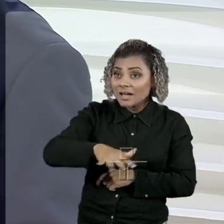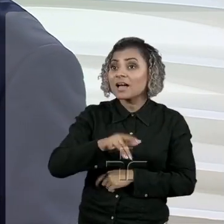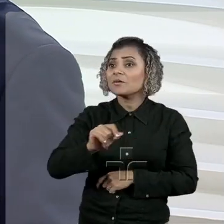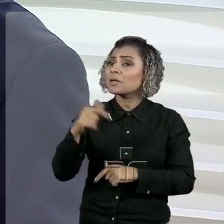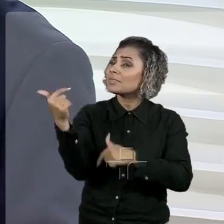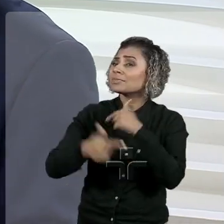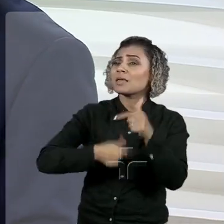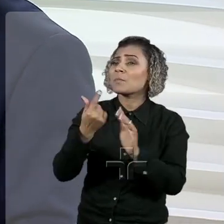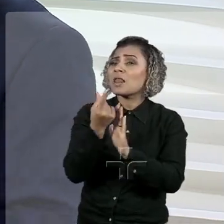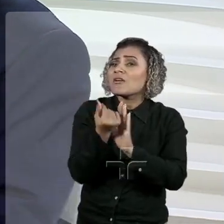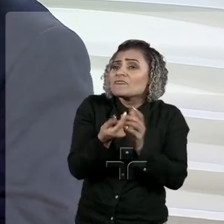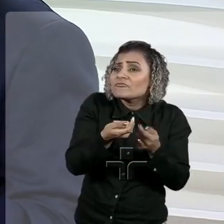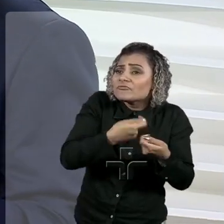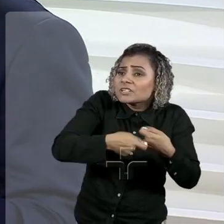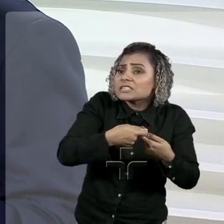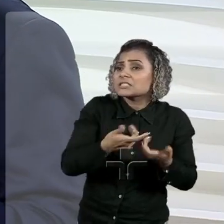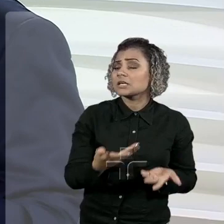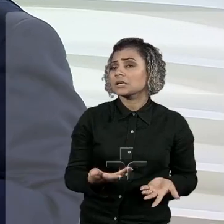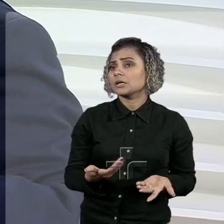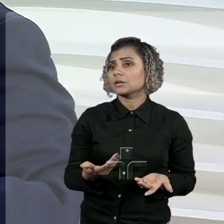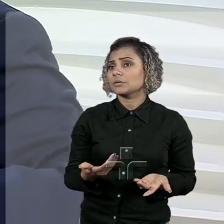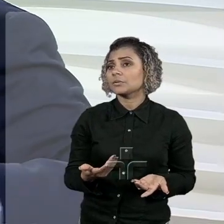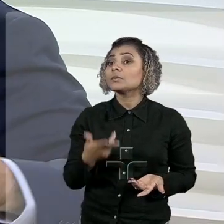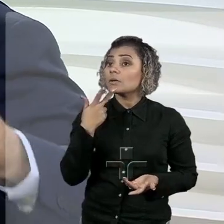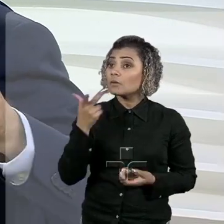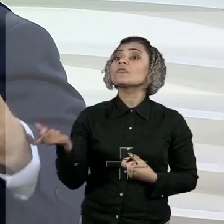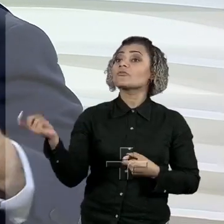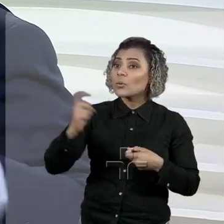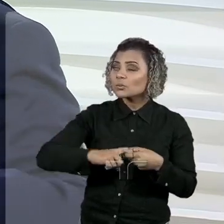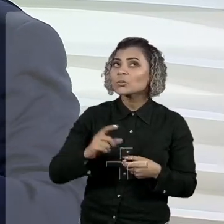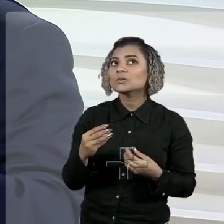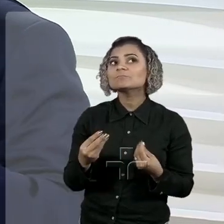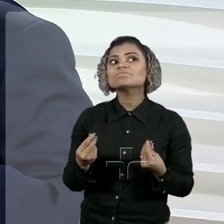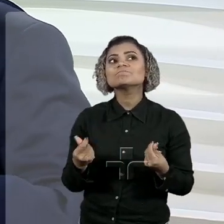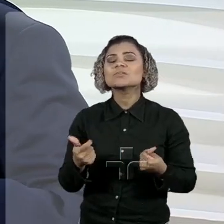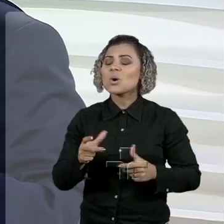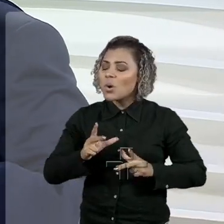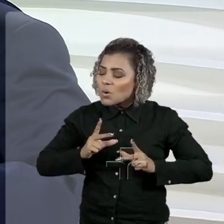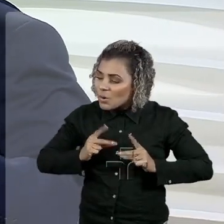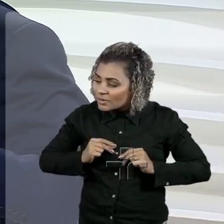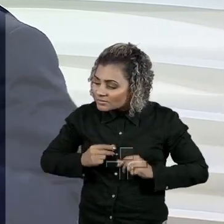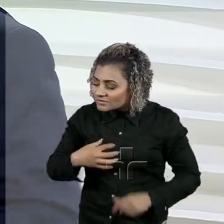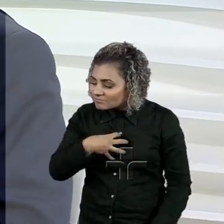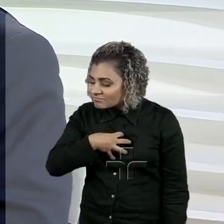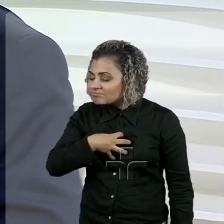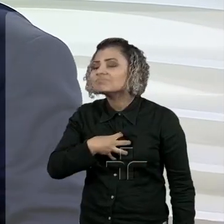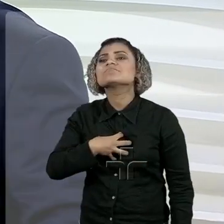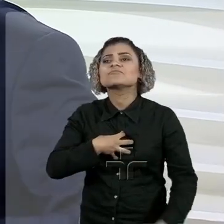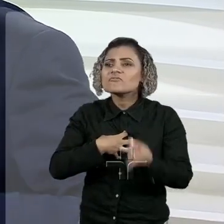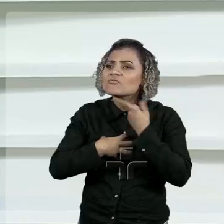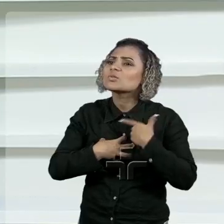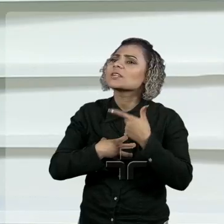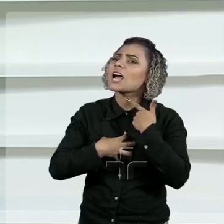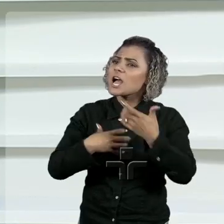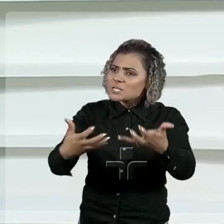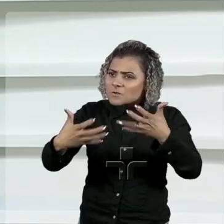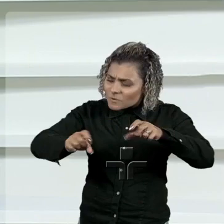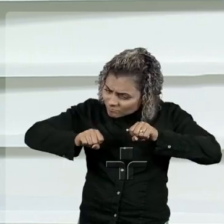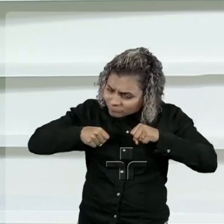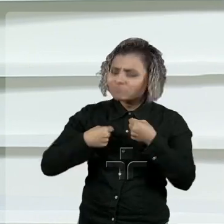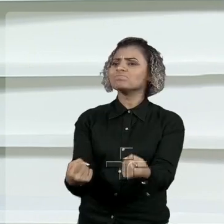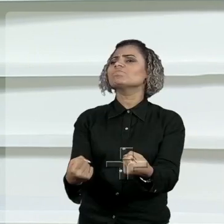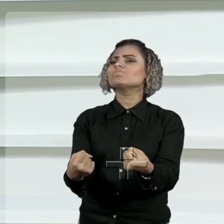trabalha lá no financeiro, ele disse, nossa, voltou com com uma vontade de mudar, um